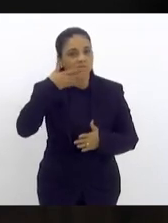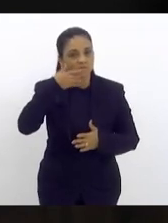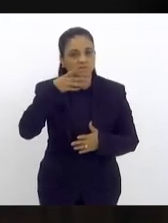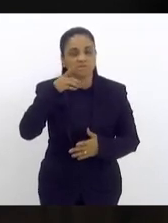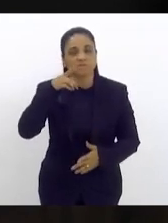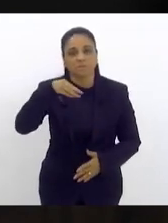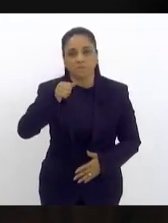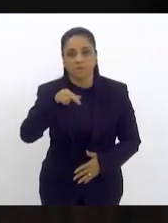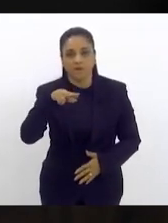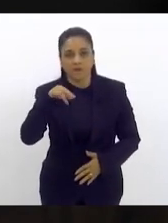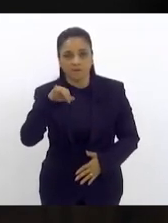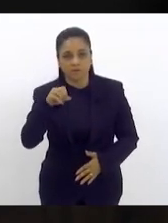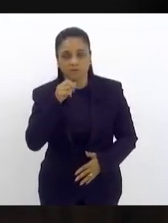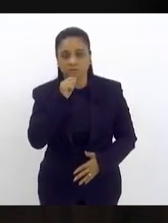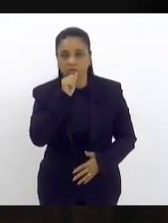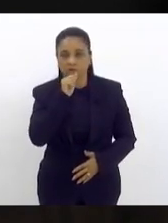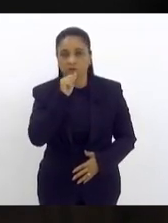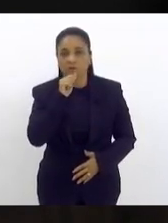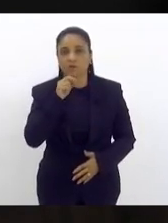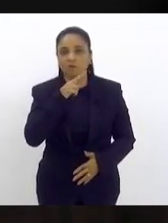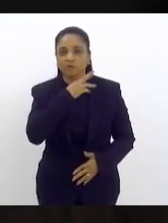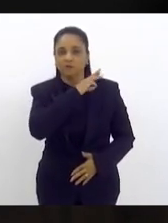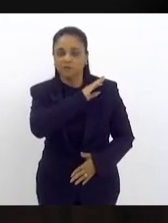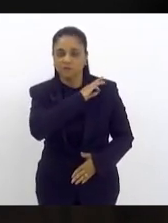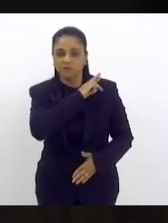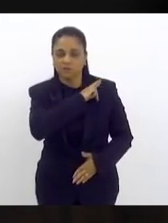Bacelar em discussão